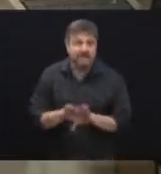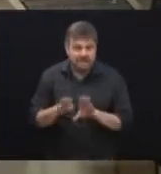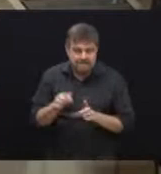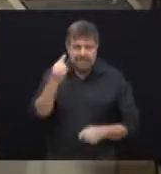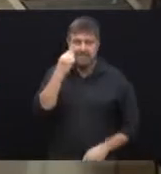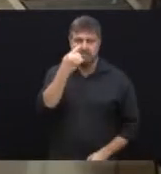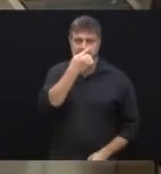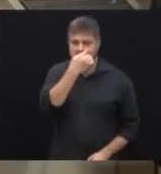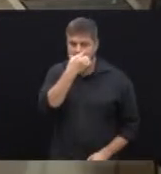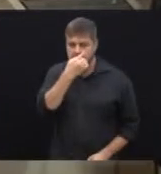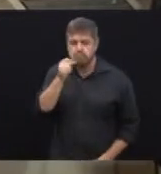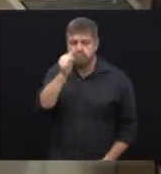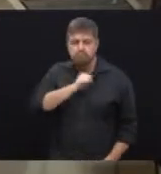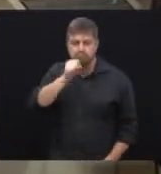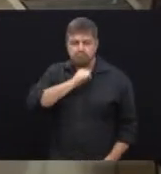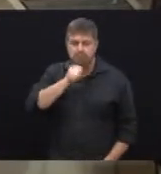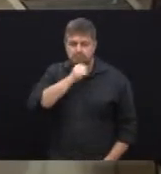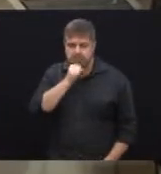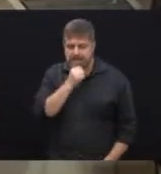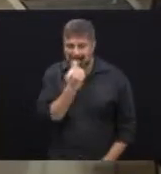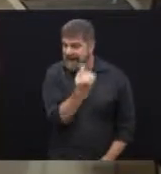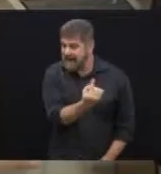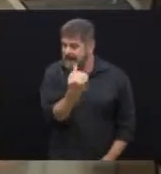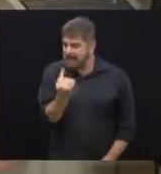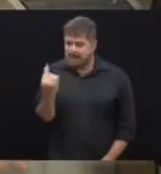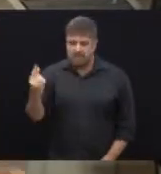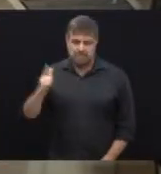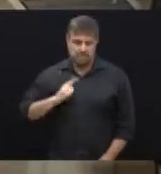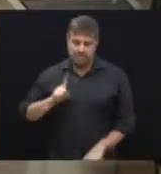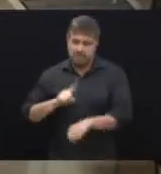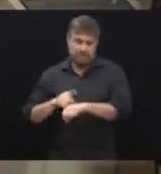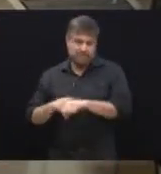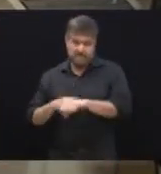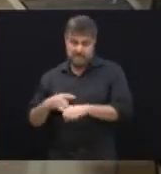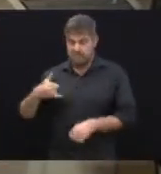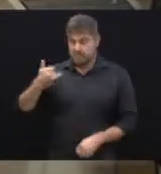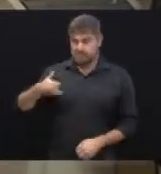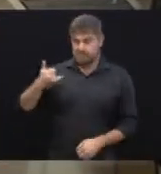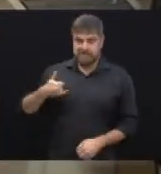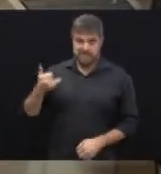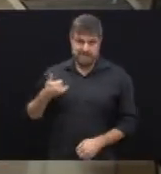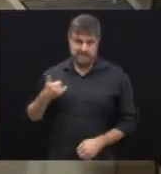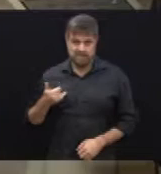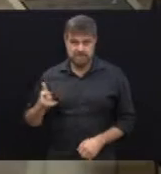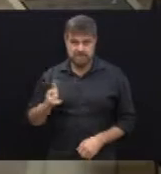do envelhecimento, mas cada um está programado para ter a catarata numa